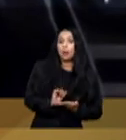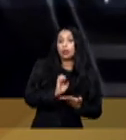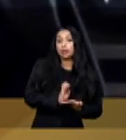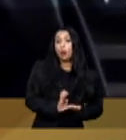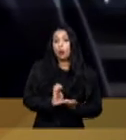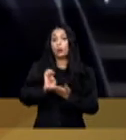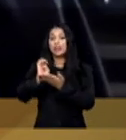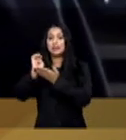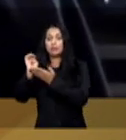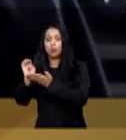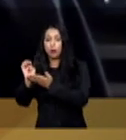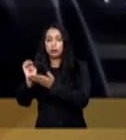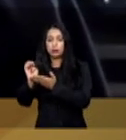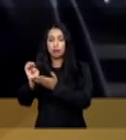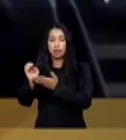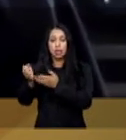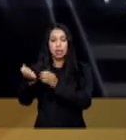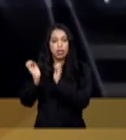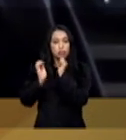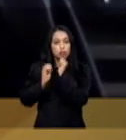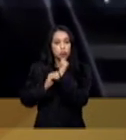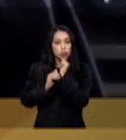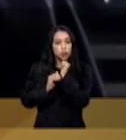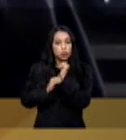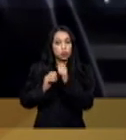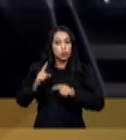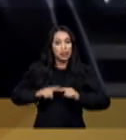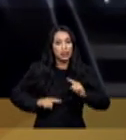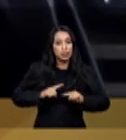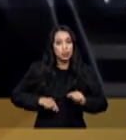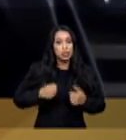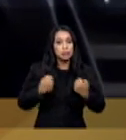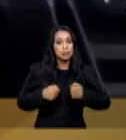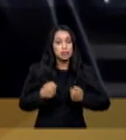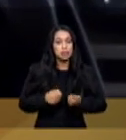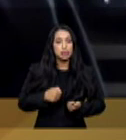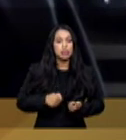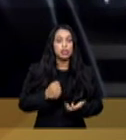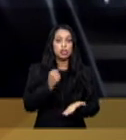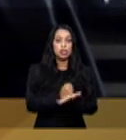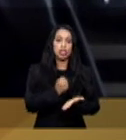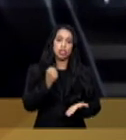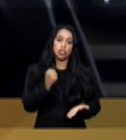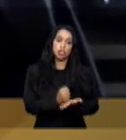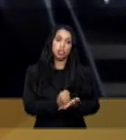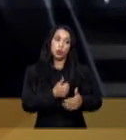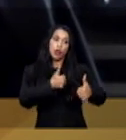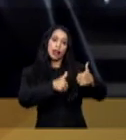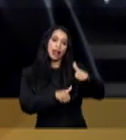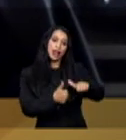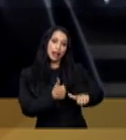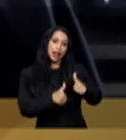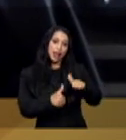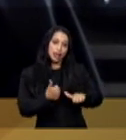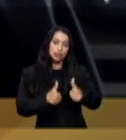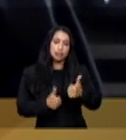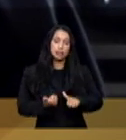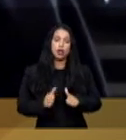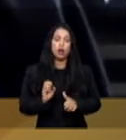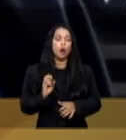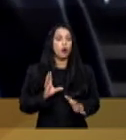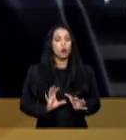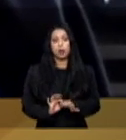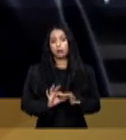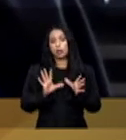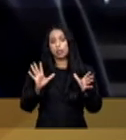clandestinamente mercadoria que dependa de registro, análise ou autorização de